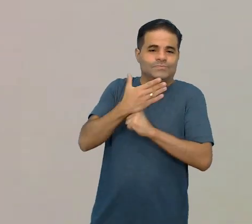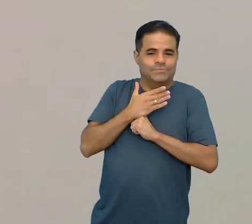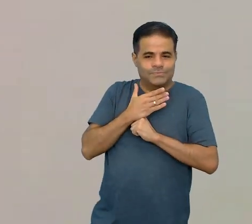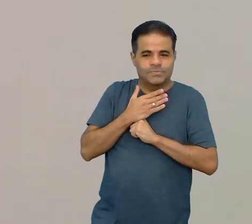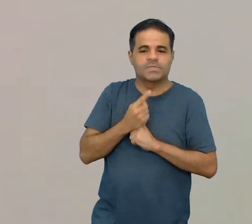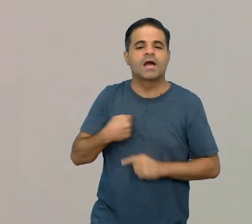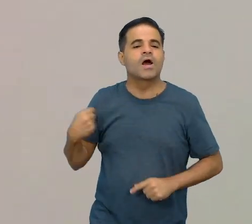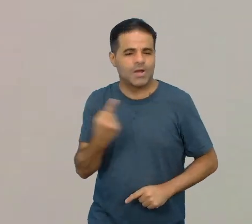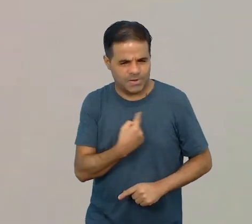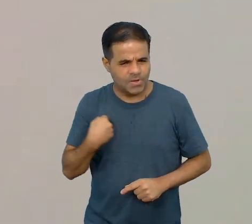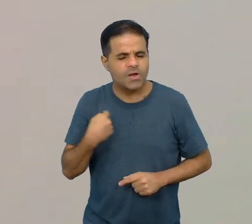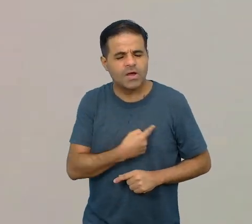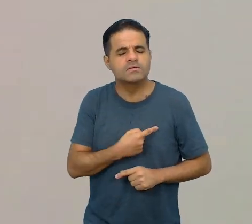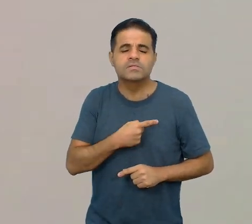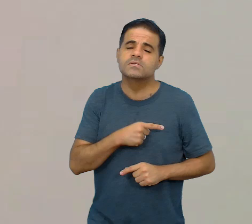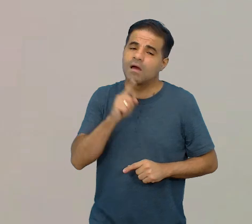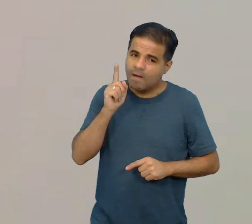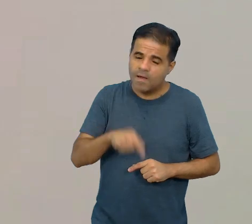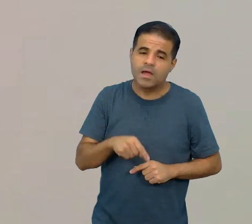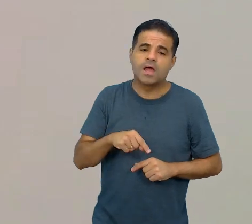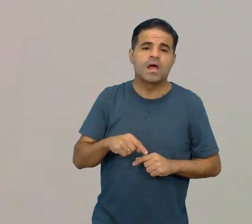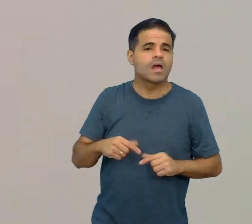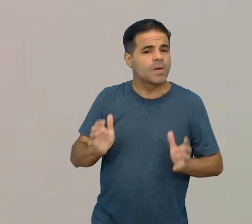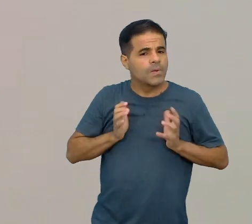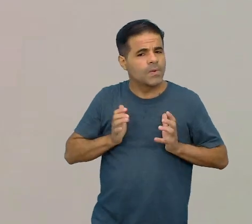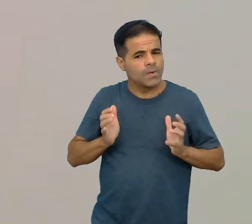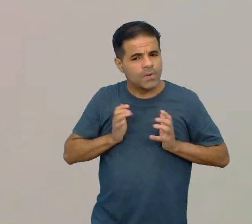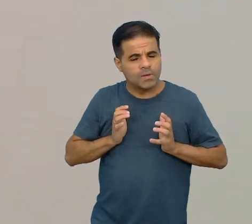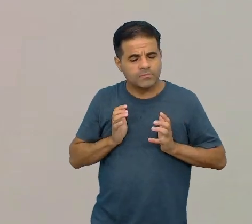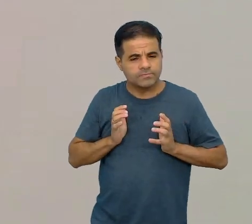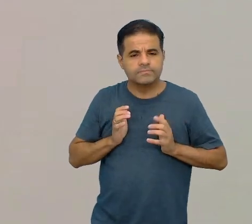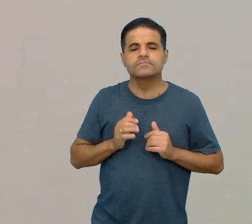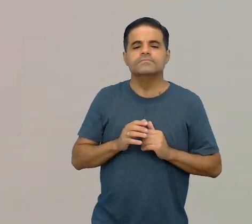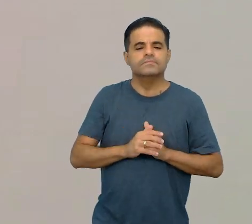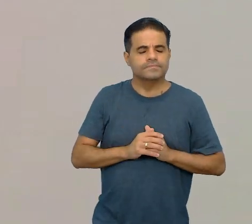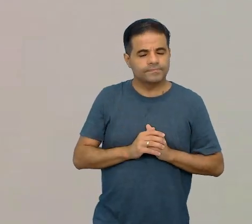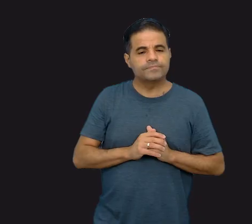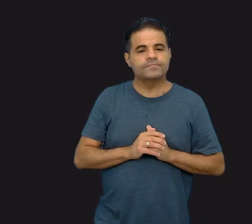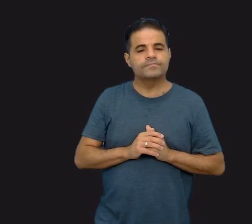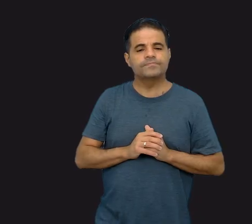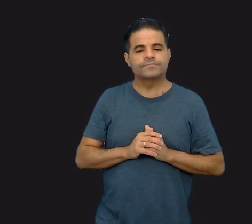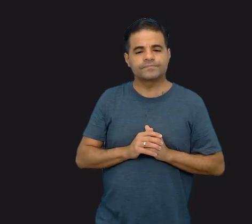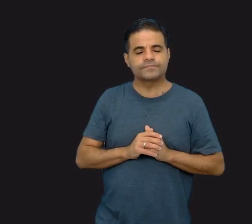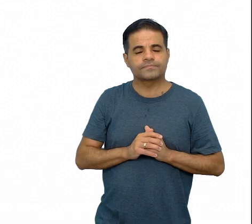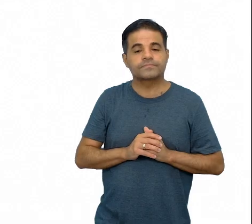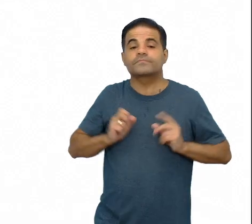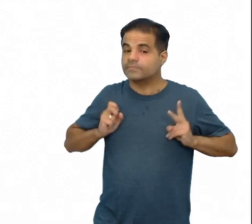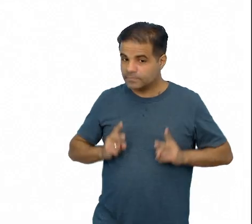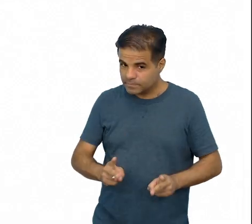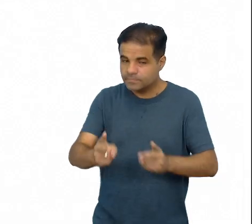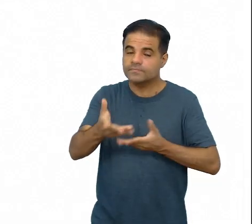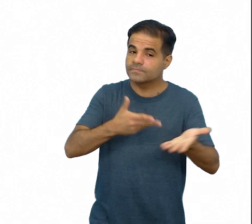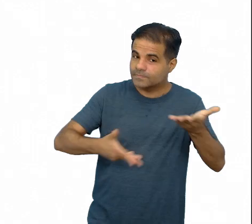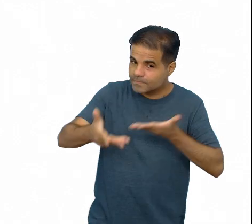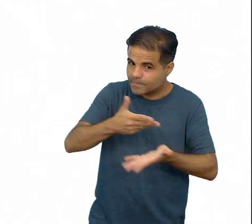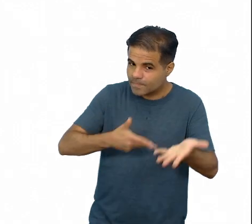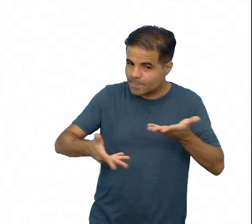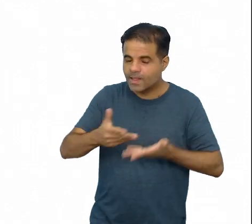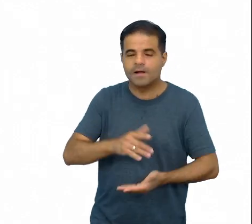conosco, né, eu acho que são momentos riquíssimos. Então, vou continuar aqui